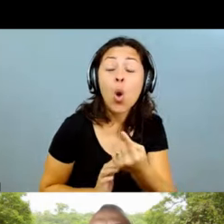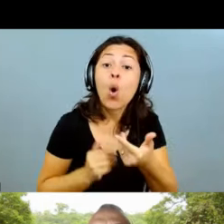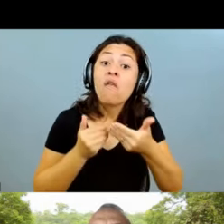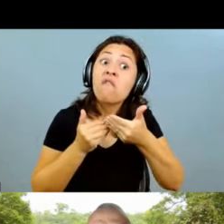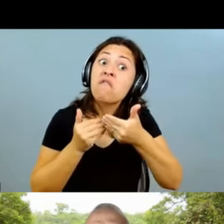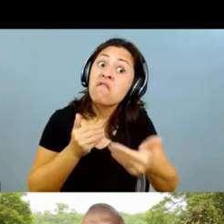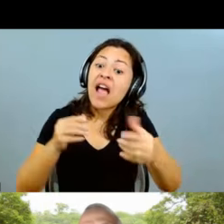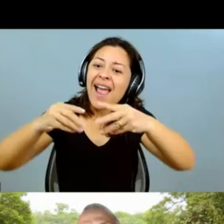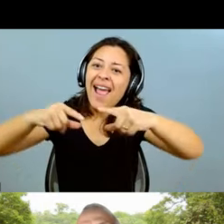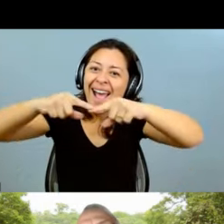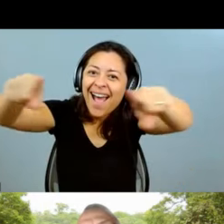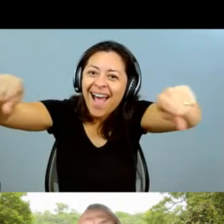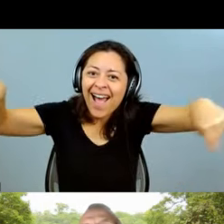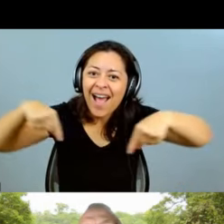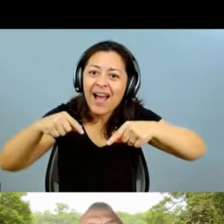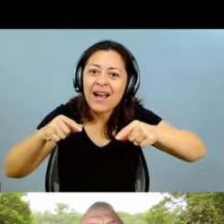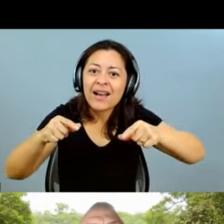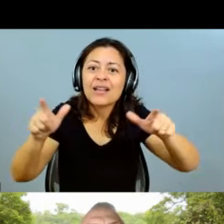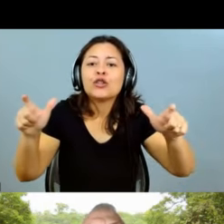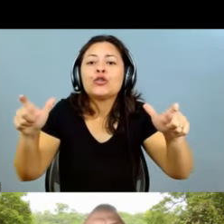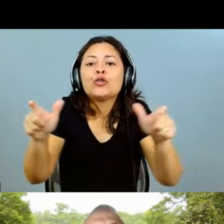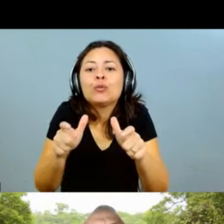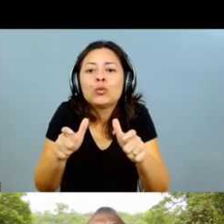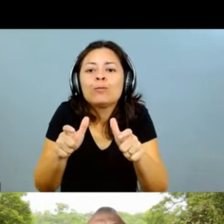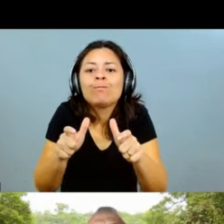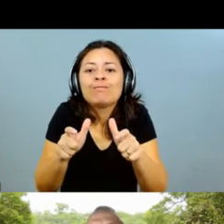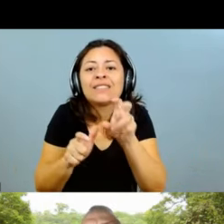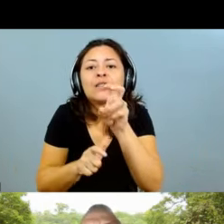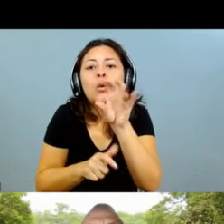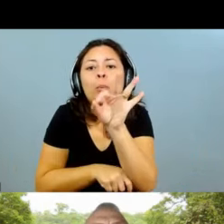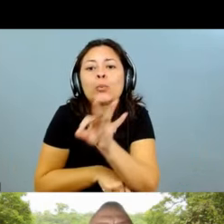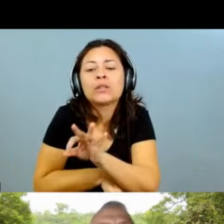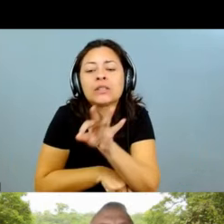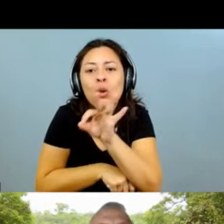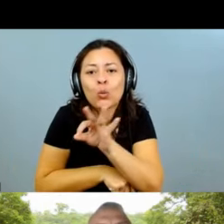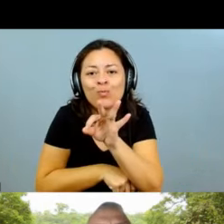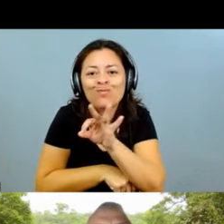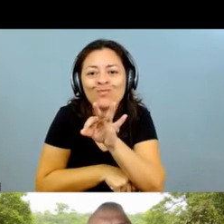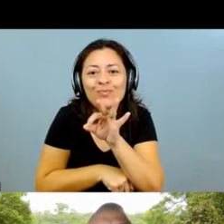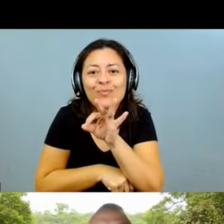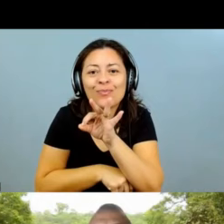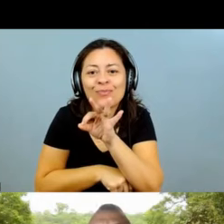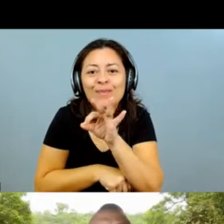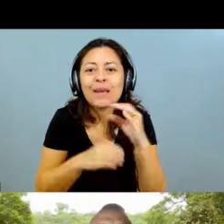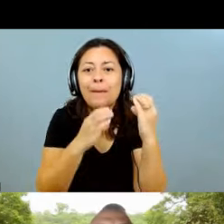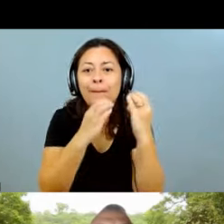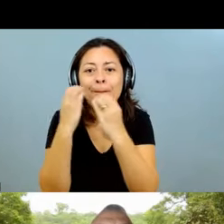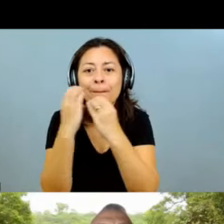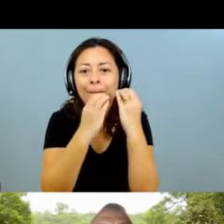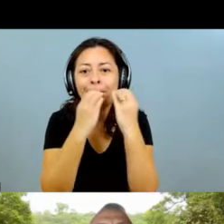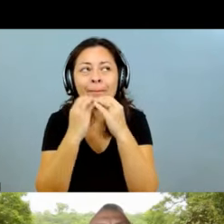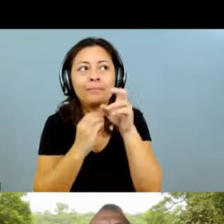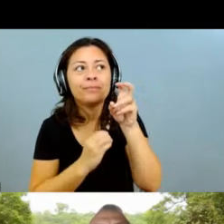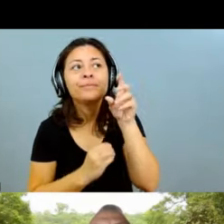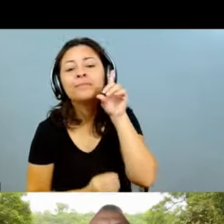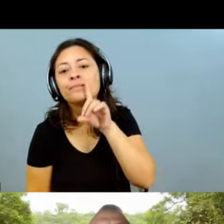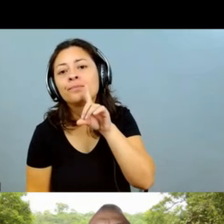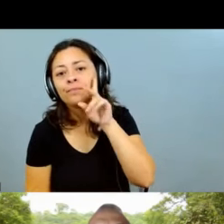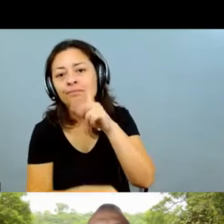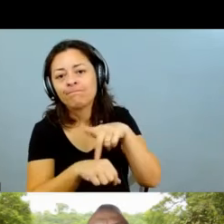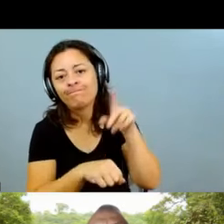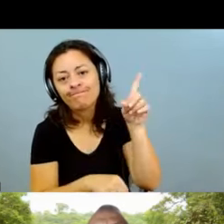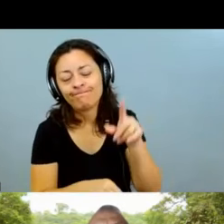é de uma redução de em torno de 5% para a área de mío no país Vamos para o